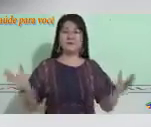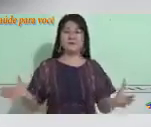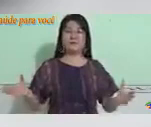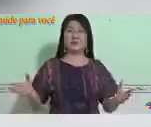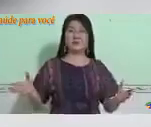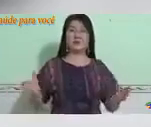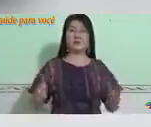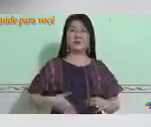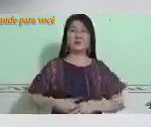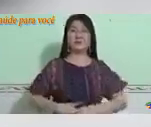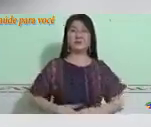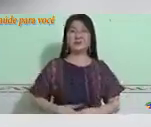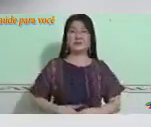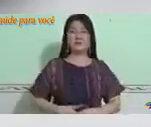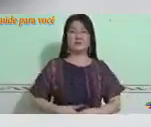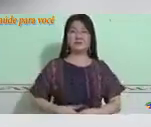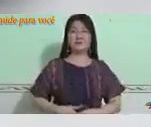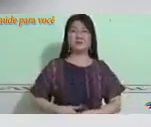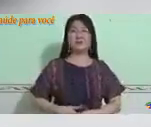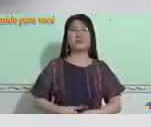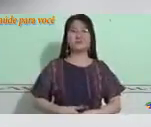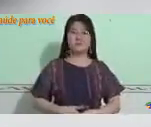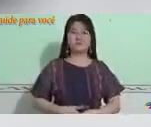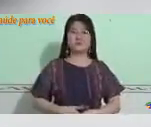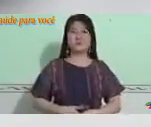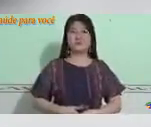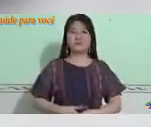SEQUISTOCORREPORCOSADELTERAC cedilha OTIO SGNE acento agudo